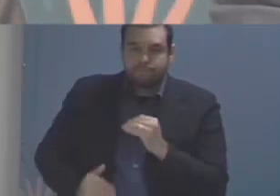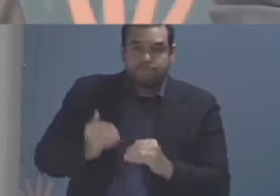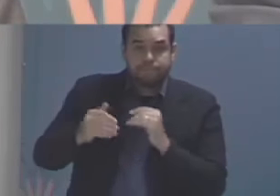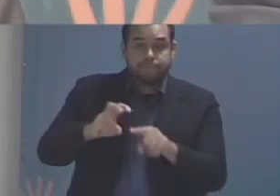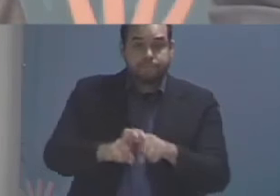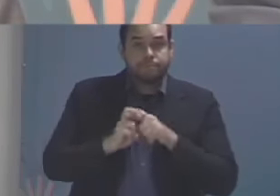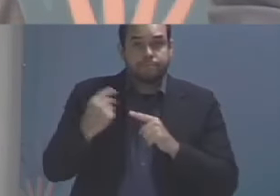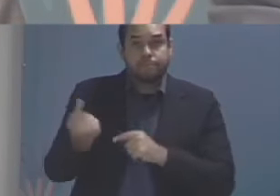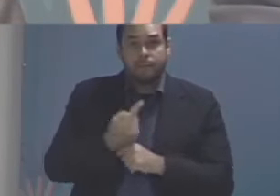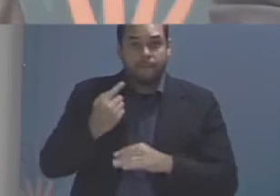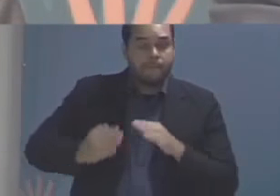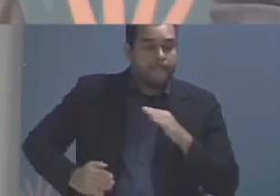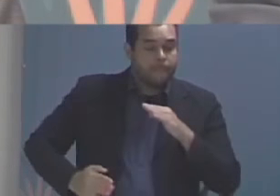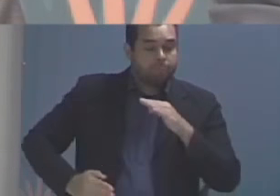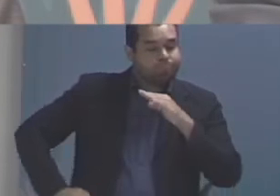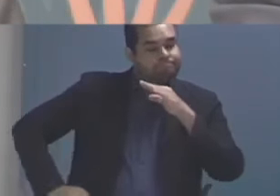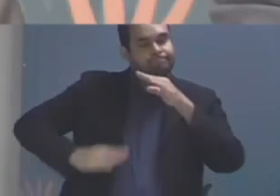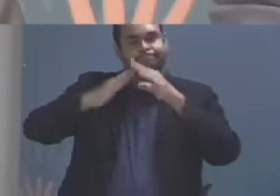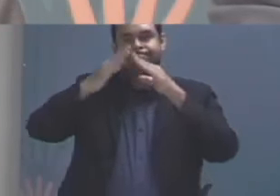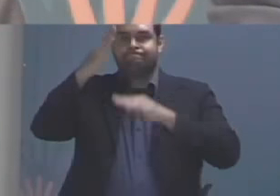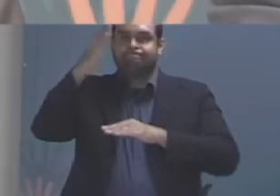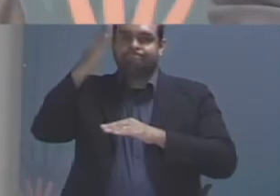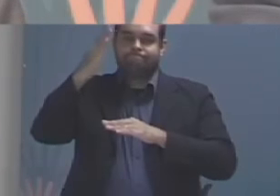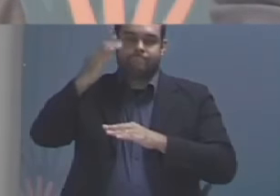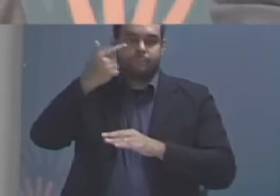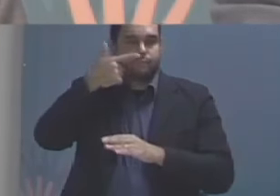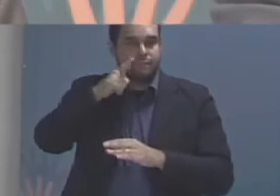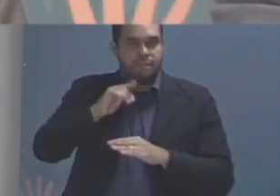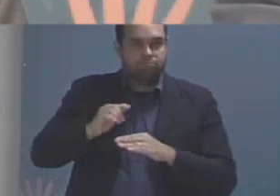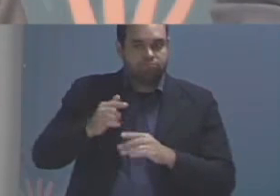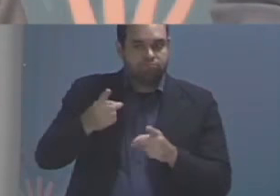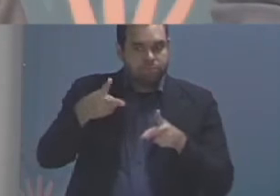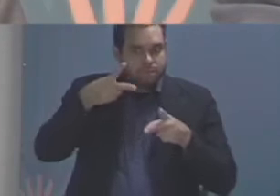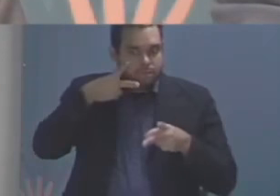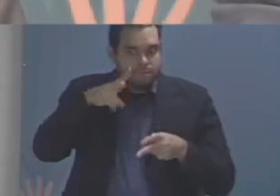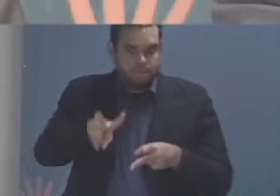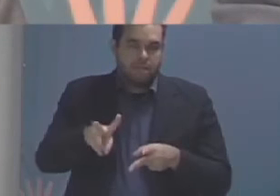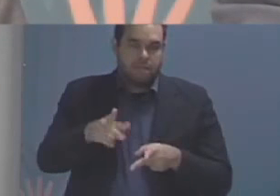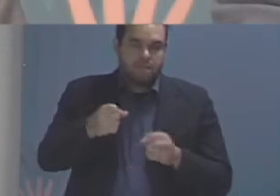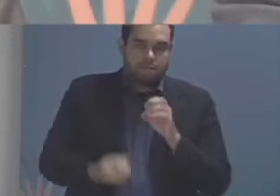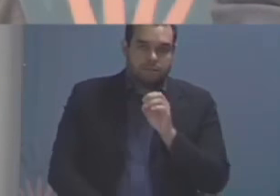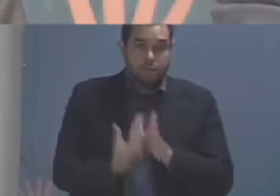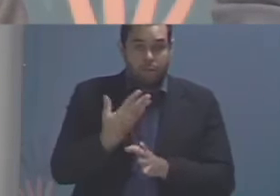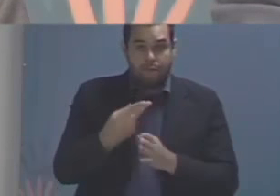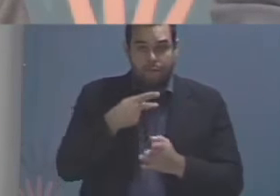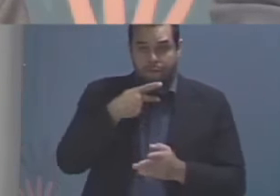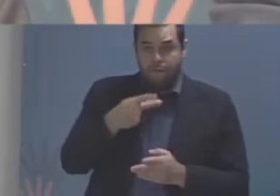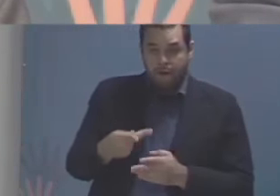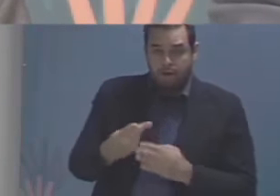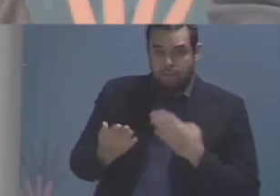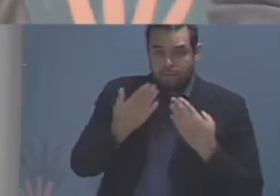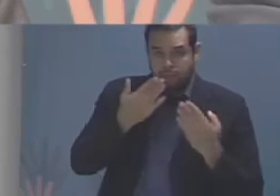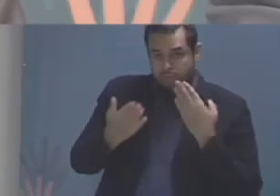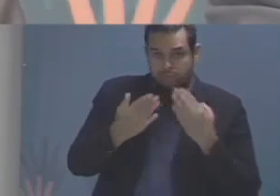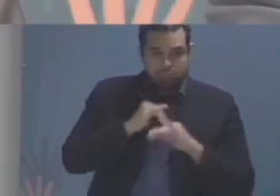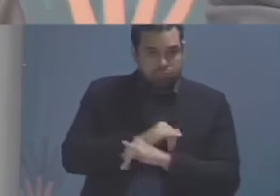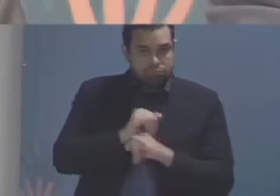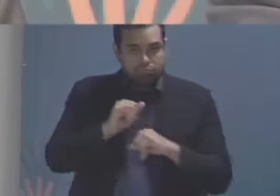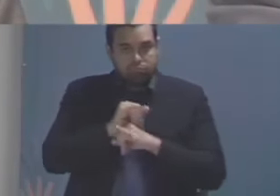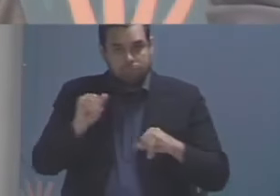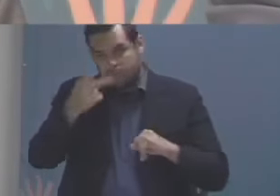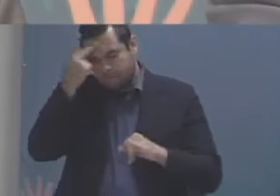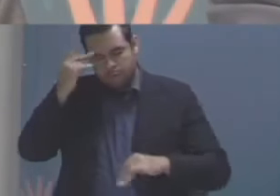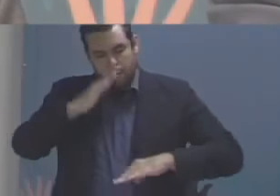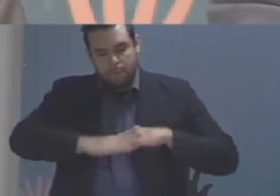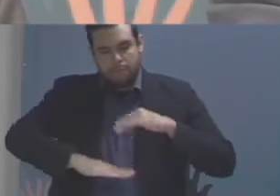nós temos picos de audiência imensos. Criamos o Fala Psicólogo, que é quando é dado voz às profissionais